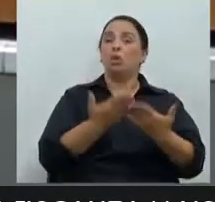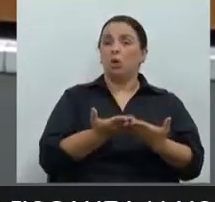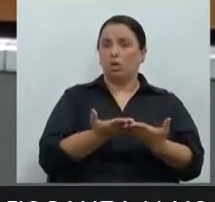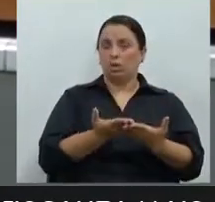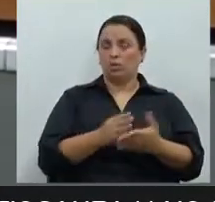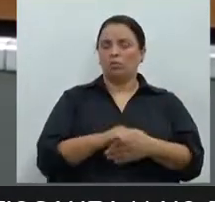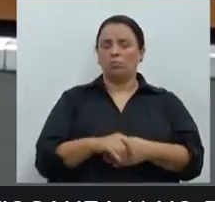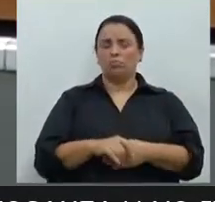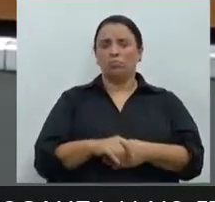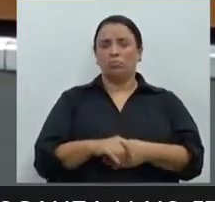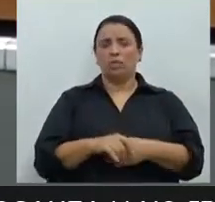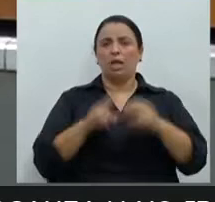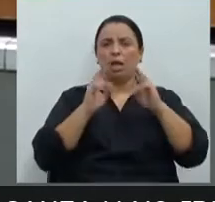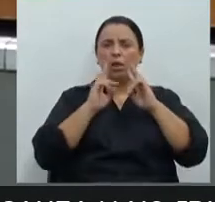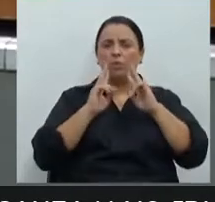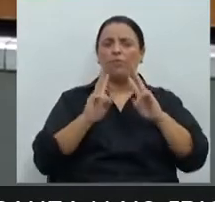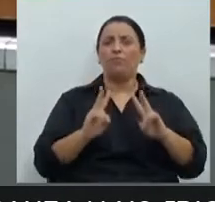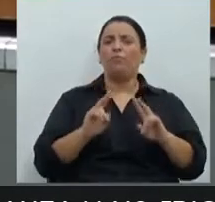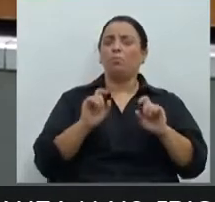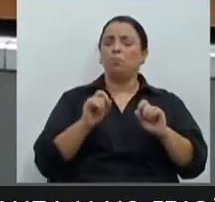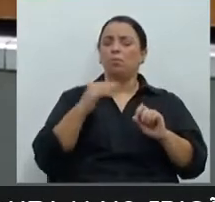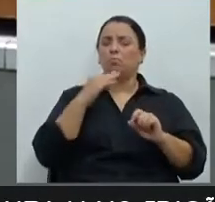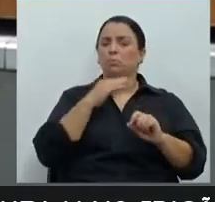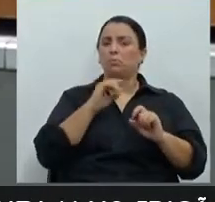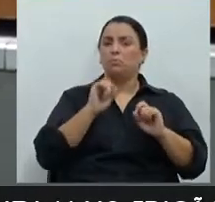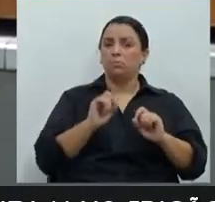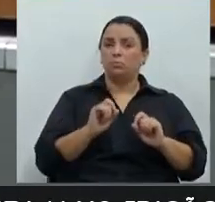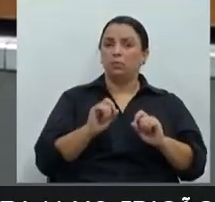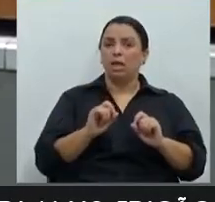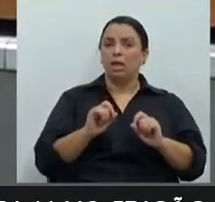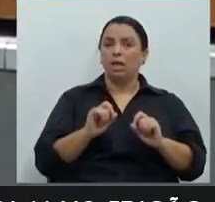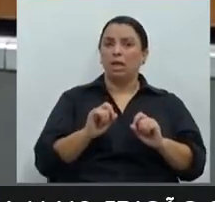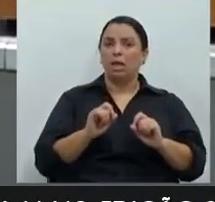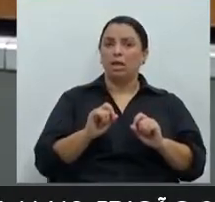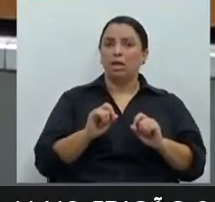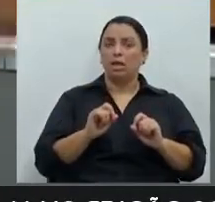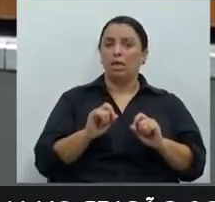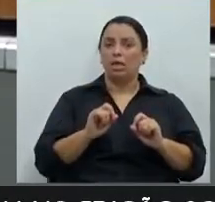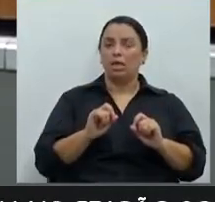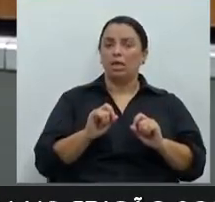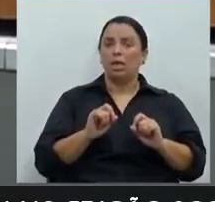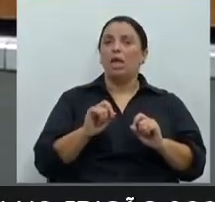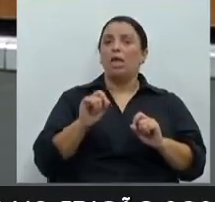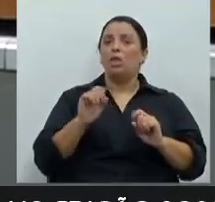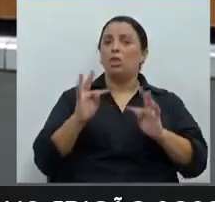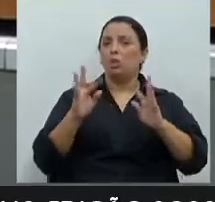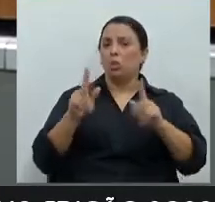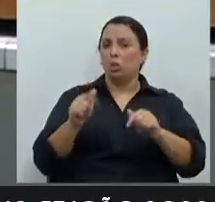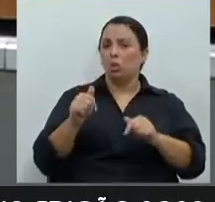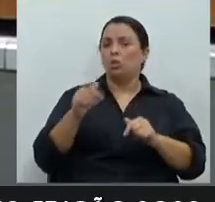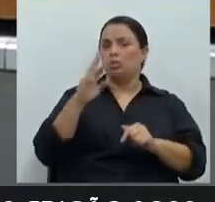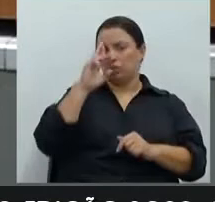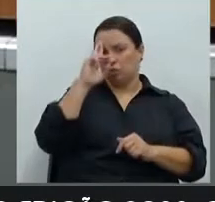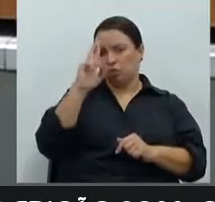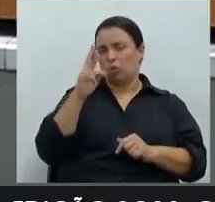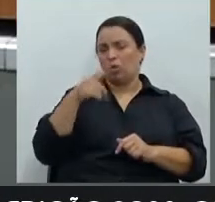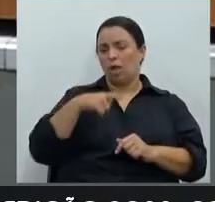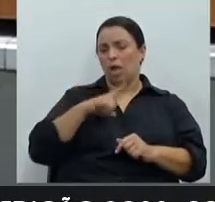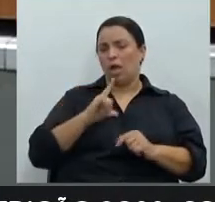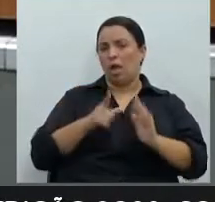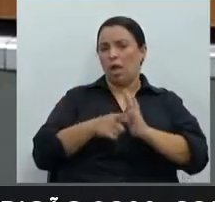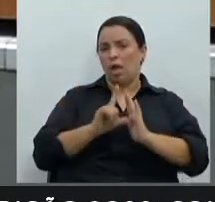vejo que a fala, né, até então, das diretoras, das representantes,